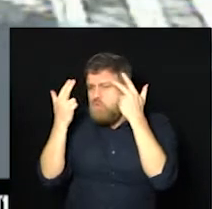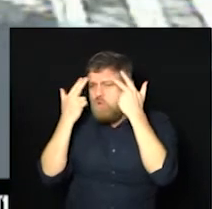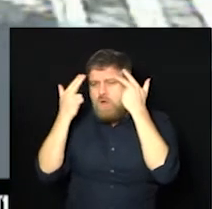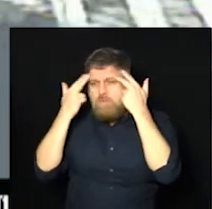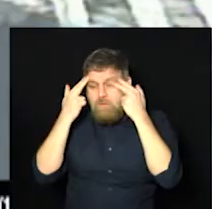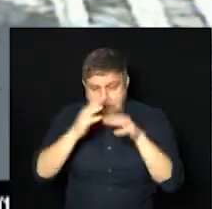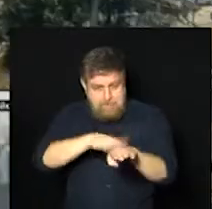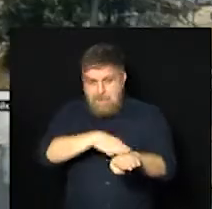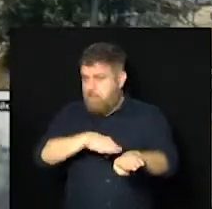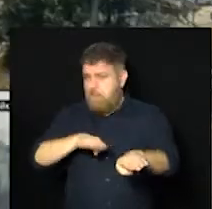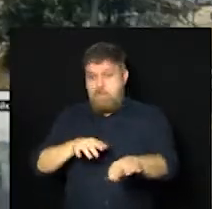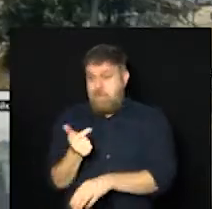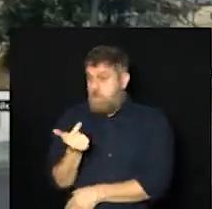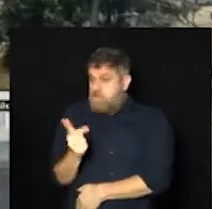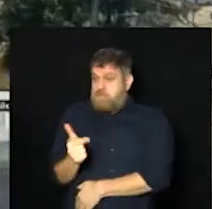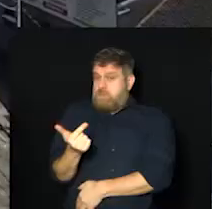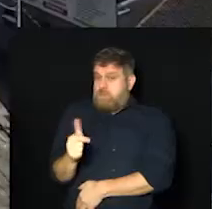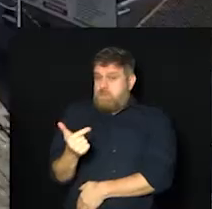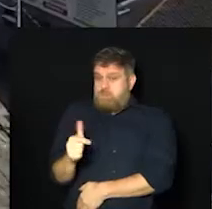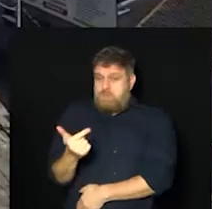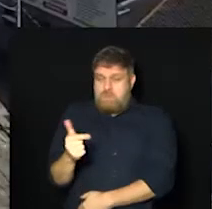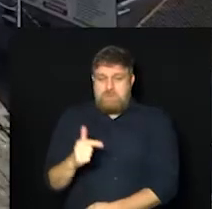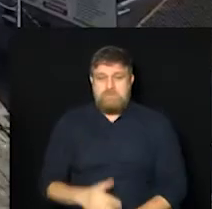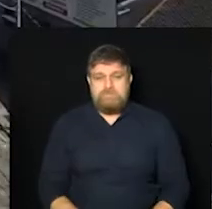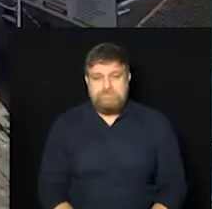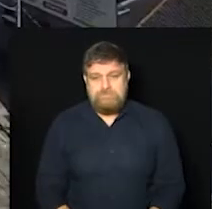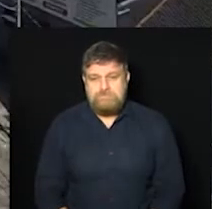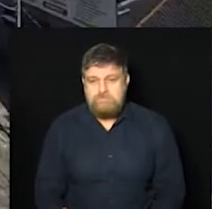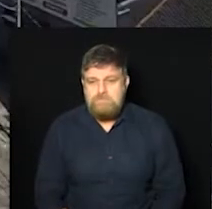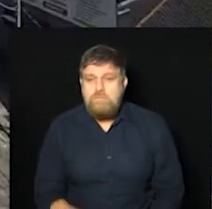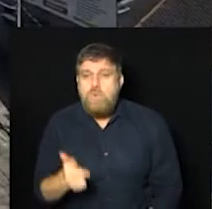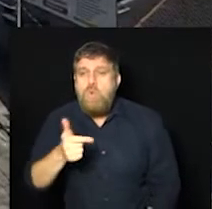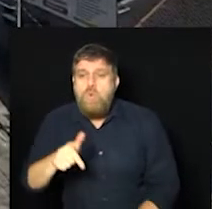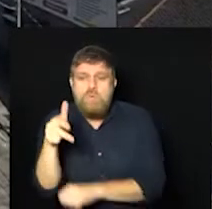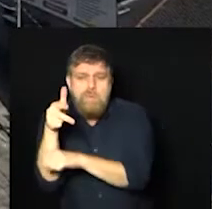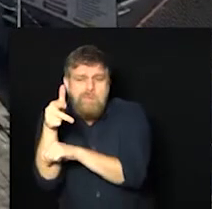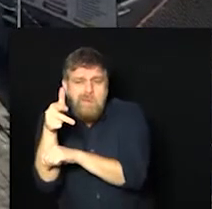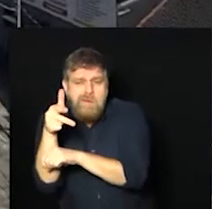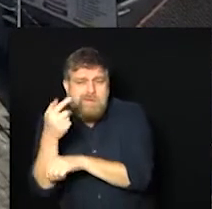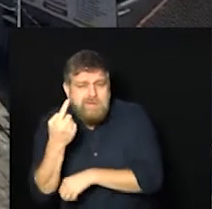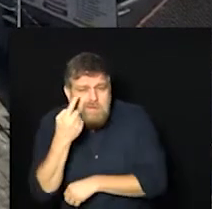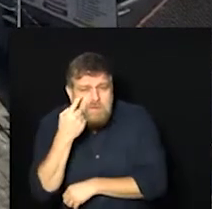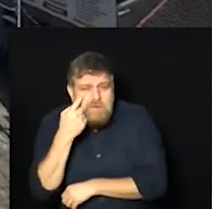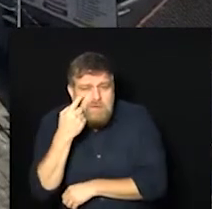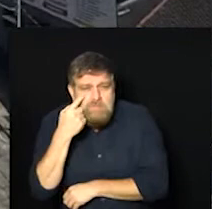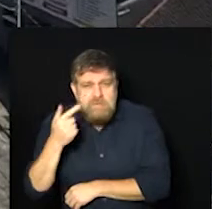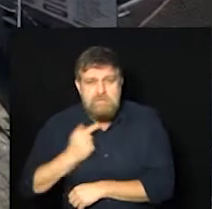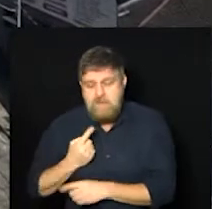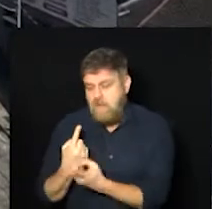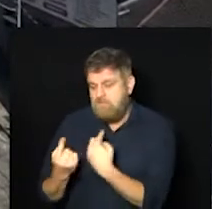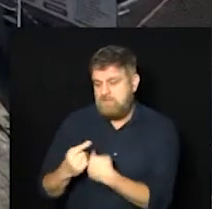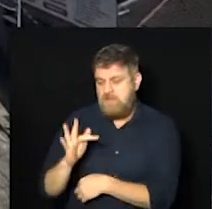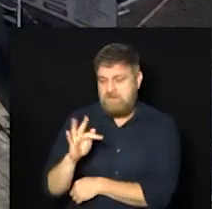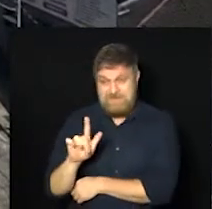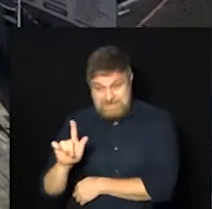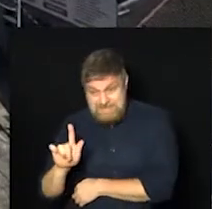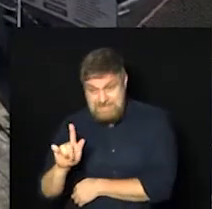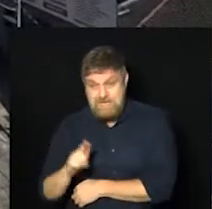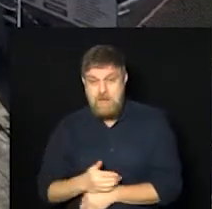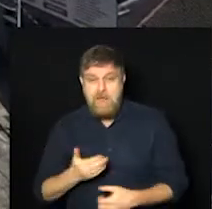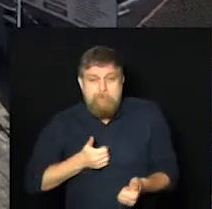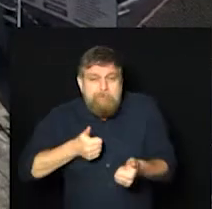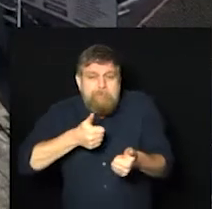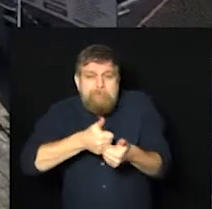não há trânsito no centro da cidade. Um outro ponto nós estávamos vendo da Glicério e agora ali pertinho